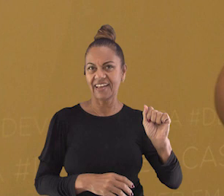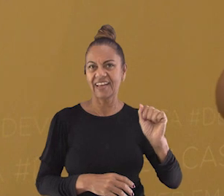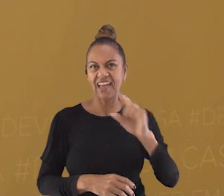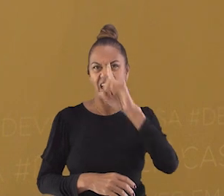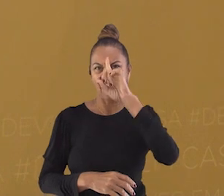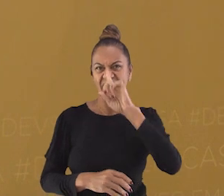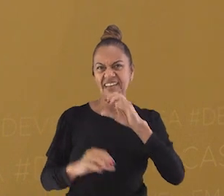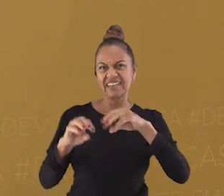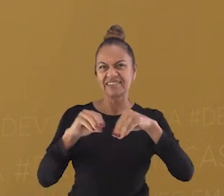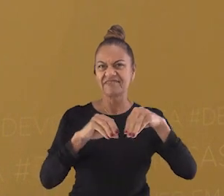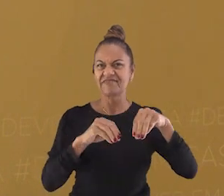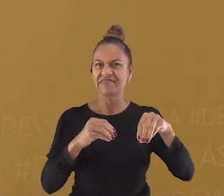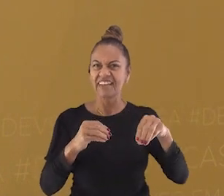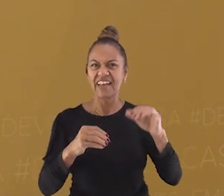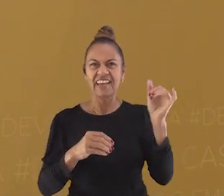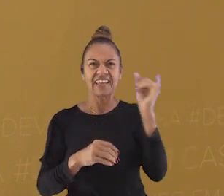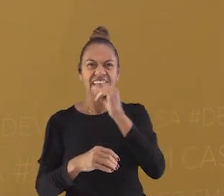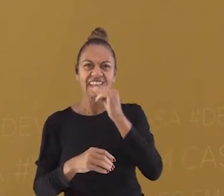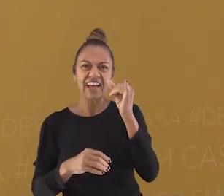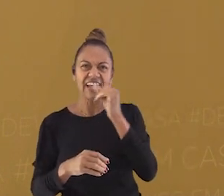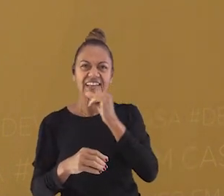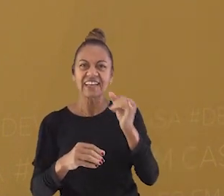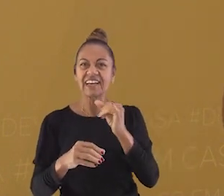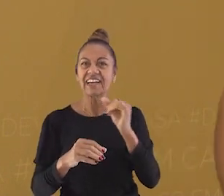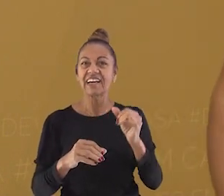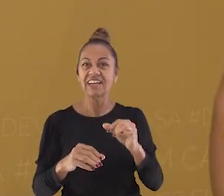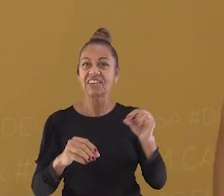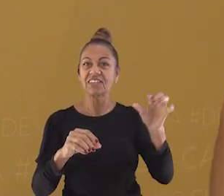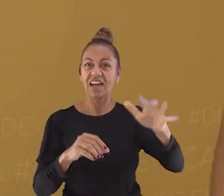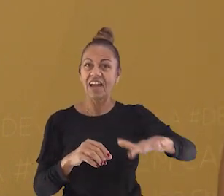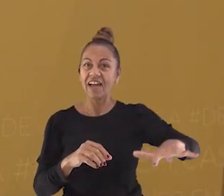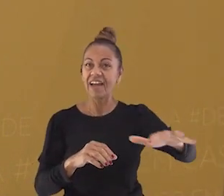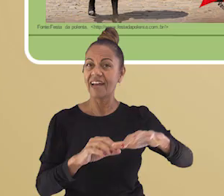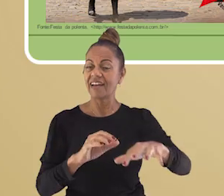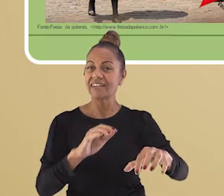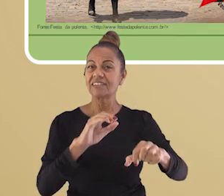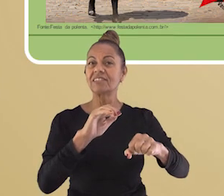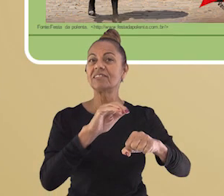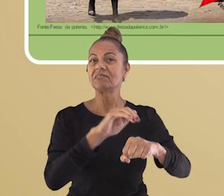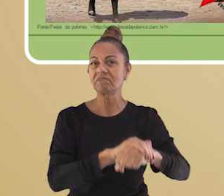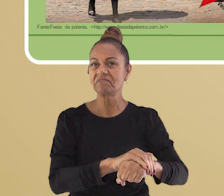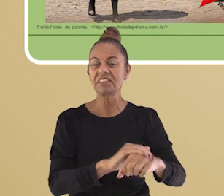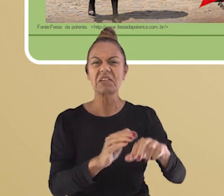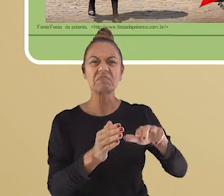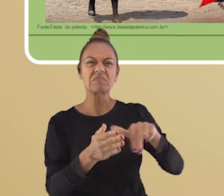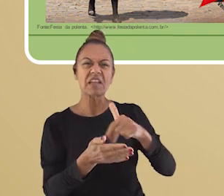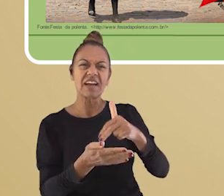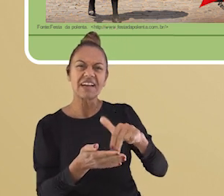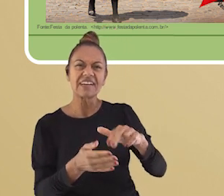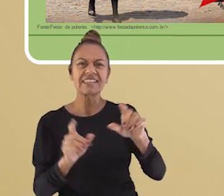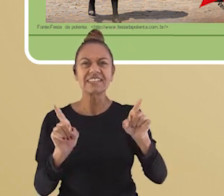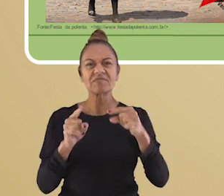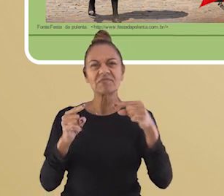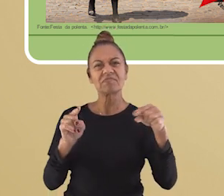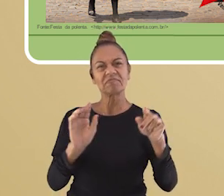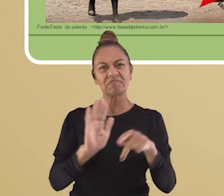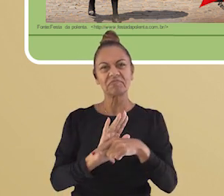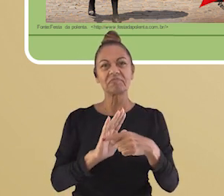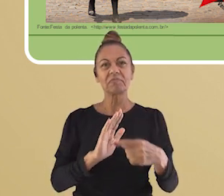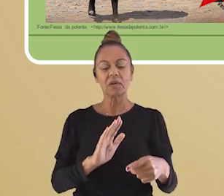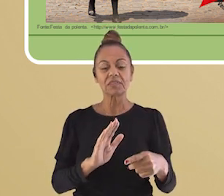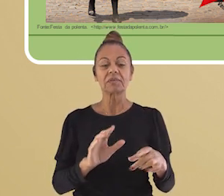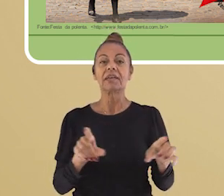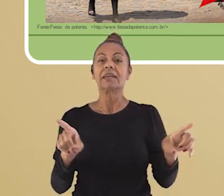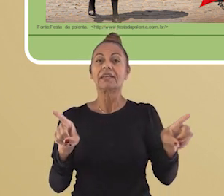danças dos antepassados italianos que colonizaram o município. E também a festa do Congo